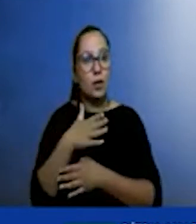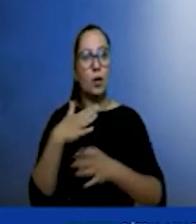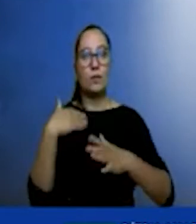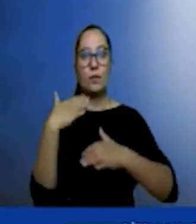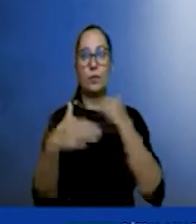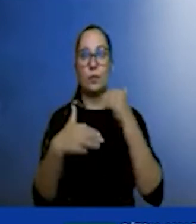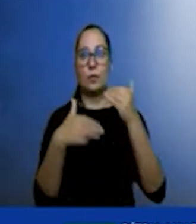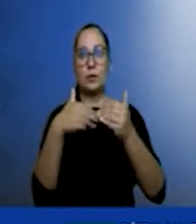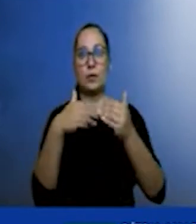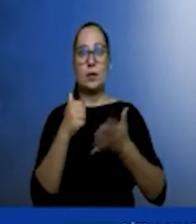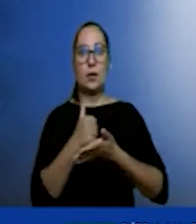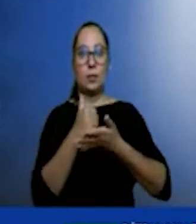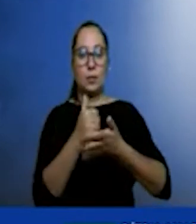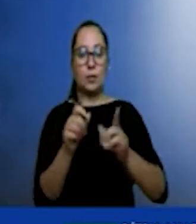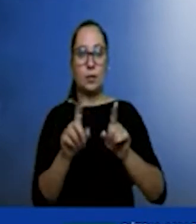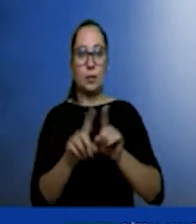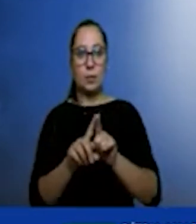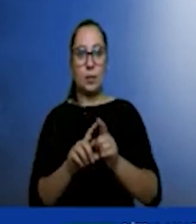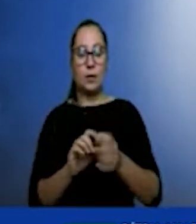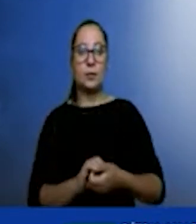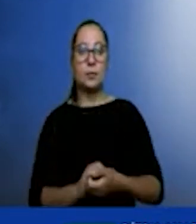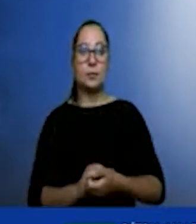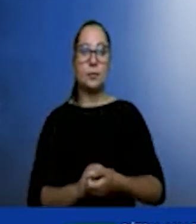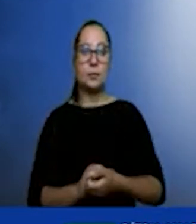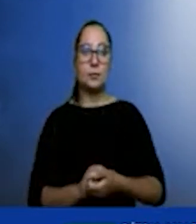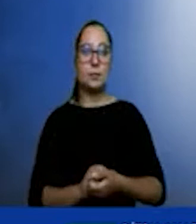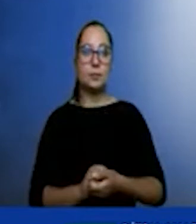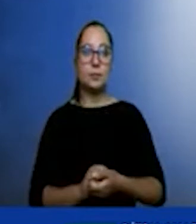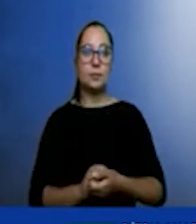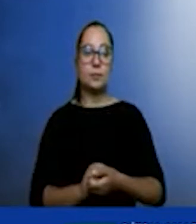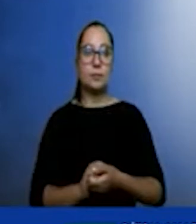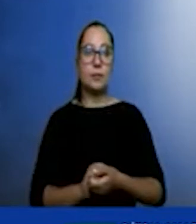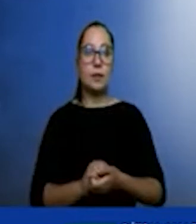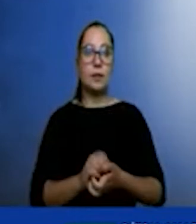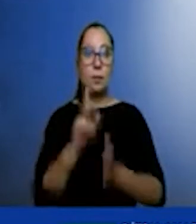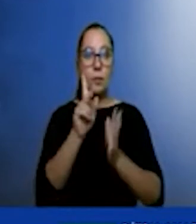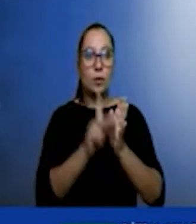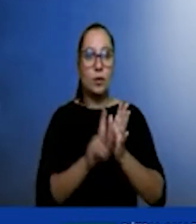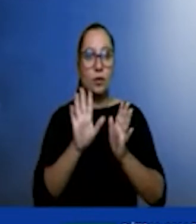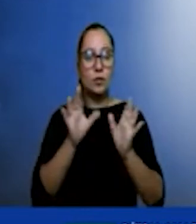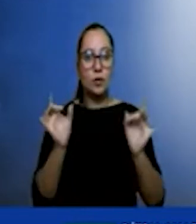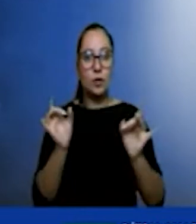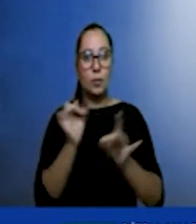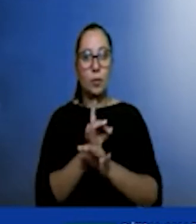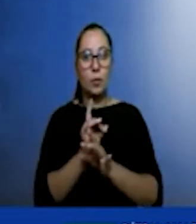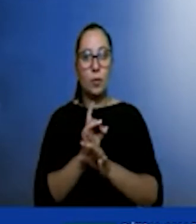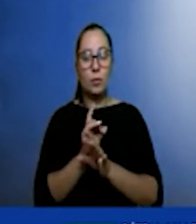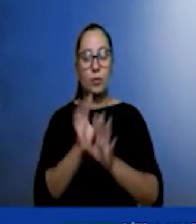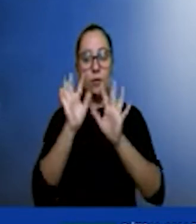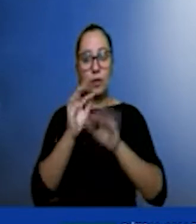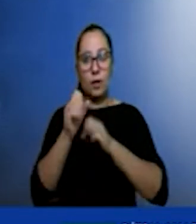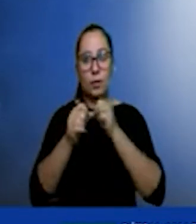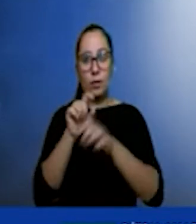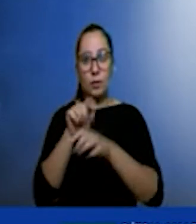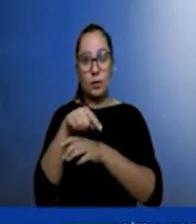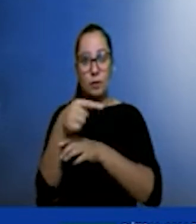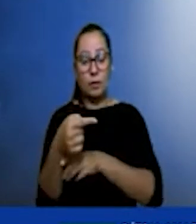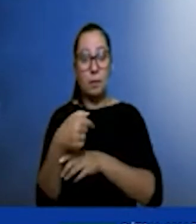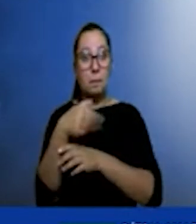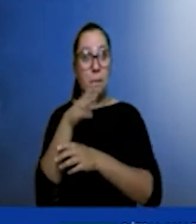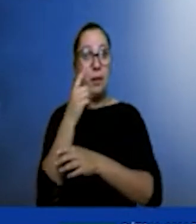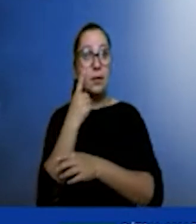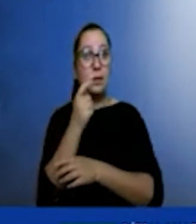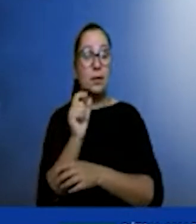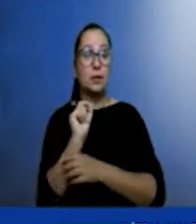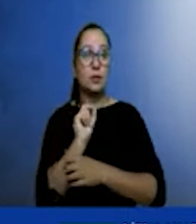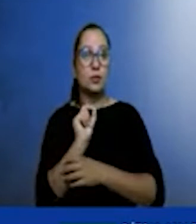patenteado. Essa planta deve estar pronta já no final do ano que vem. E o que é mais interessante, acho que